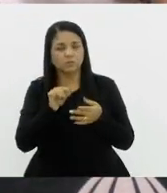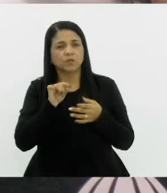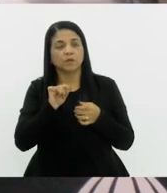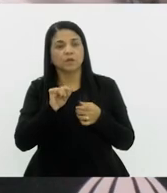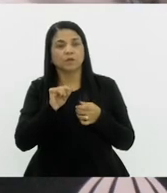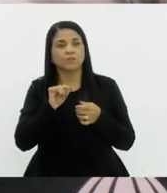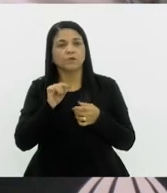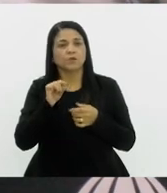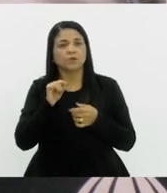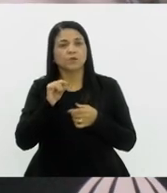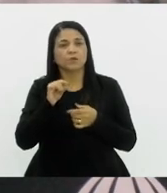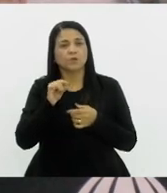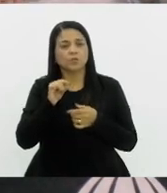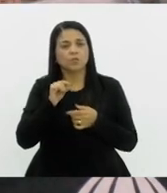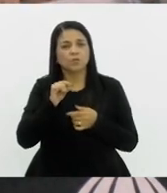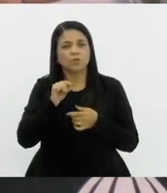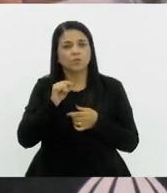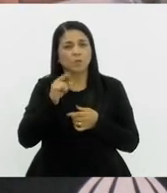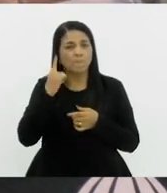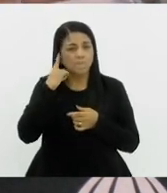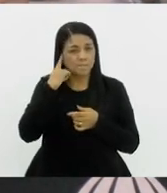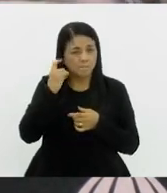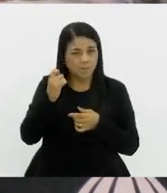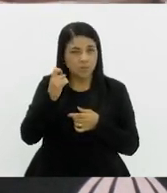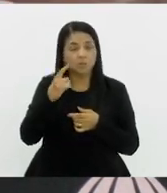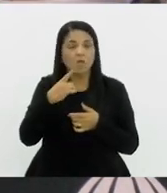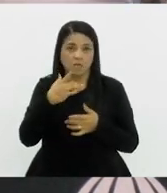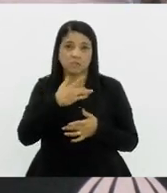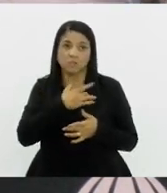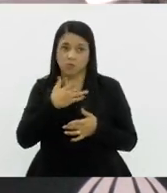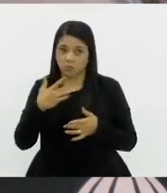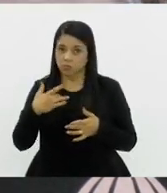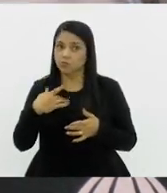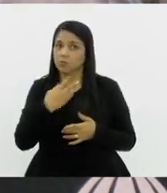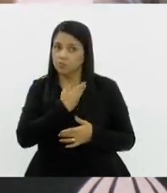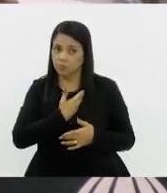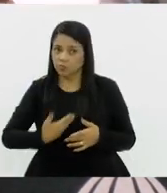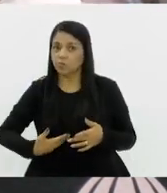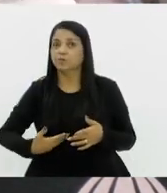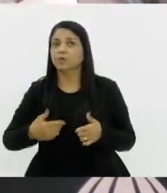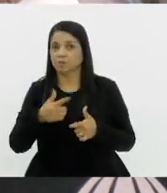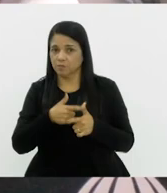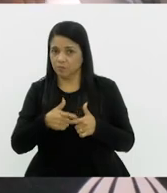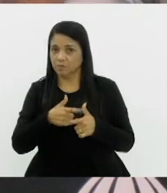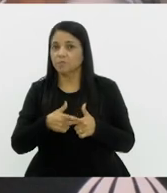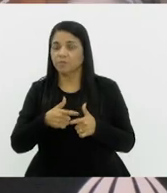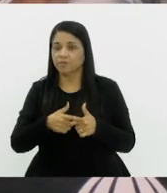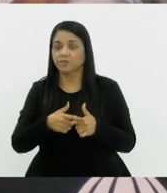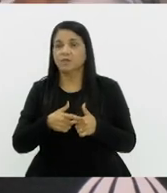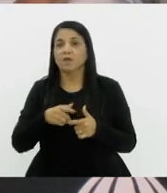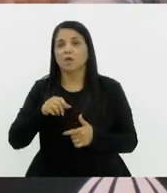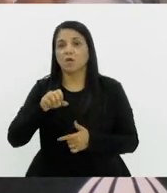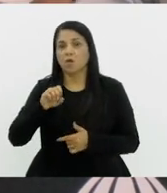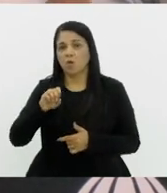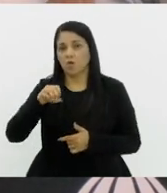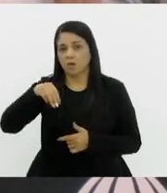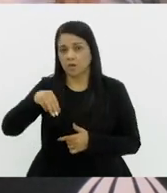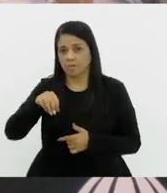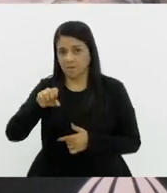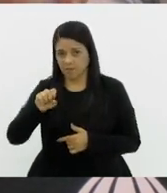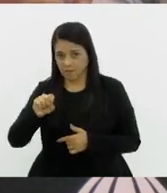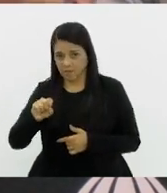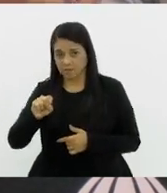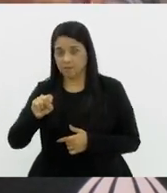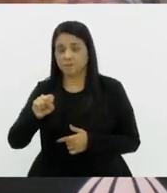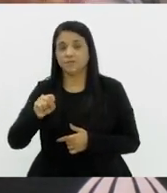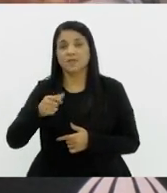a questão do ruído, ele é uma questão de saúde pública. A OMS coloca o ruído atualmente como a segunda maior causa